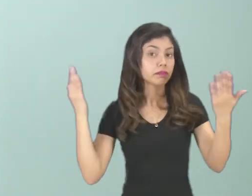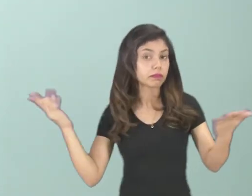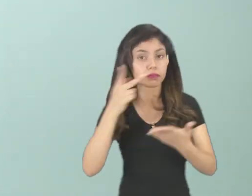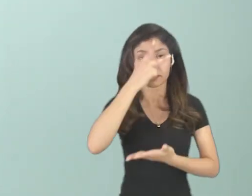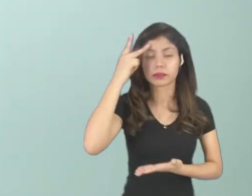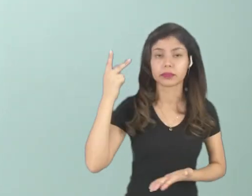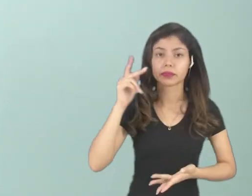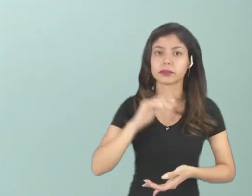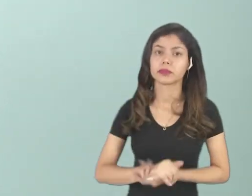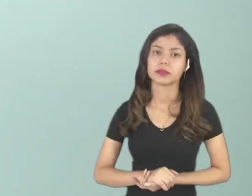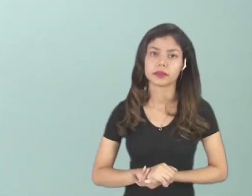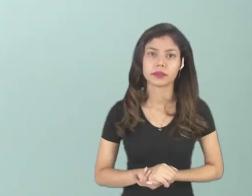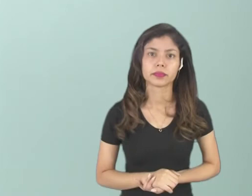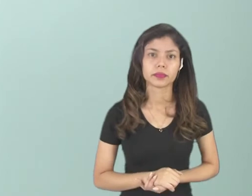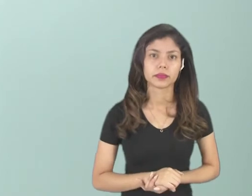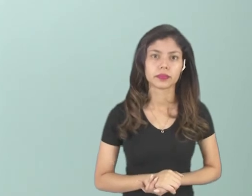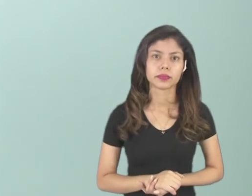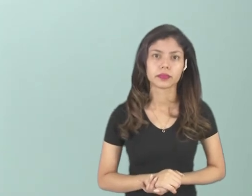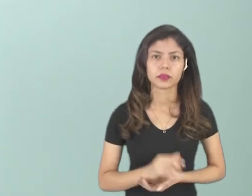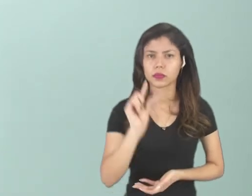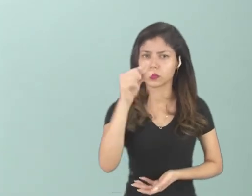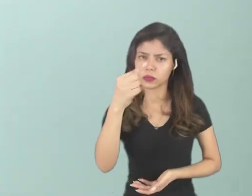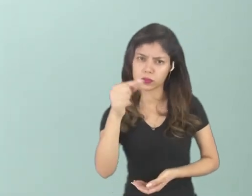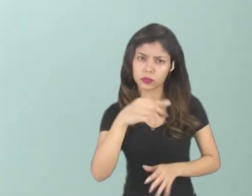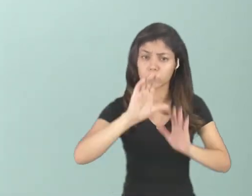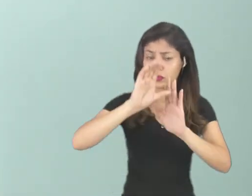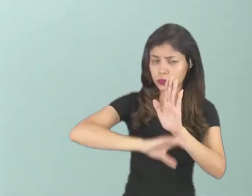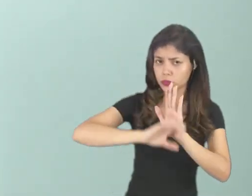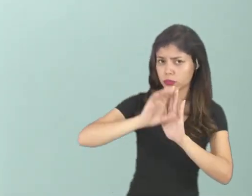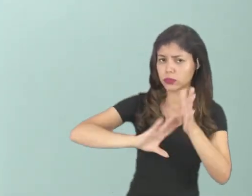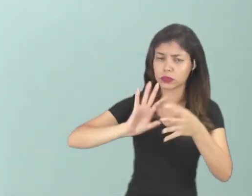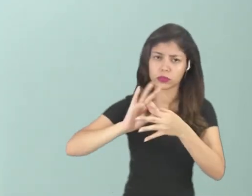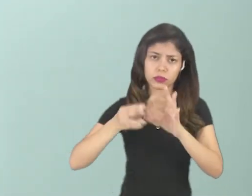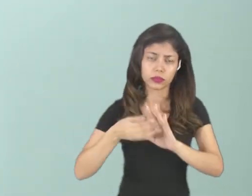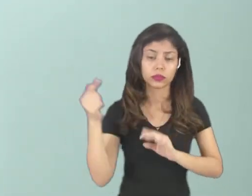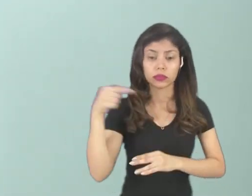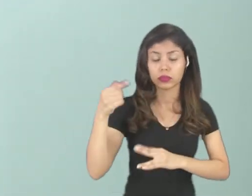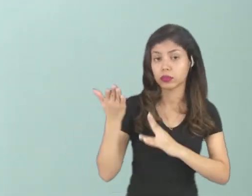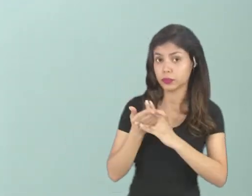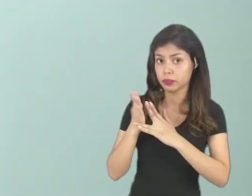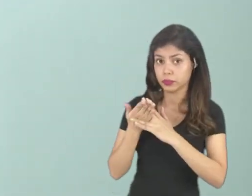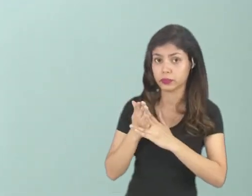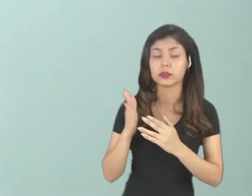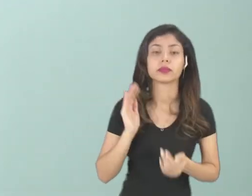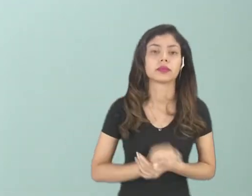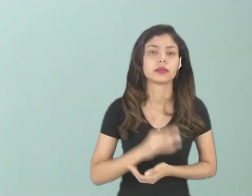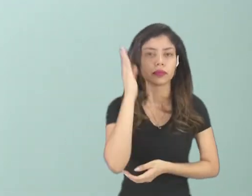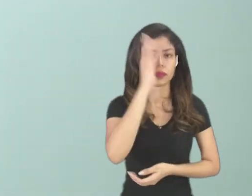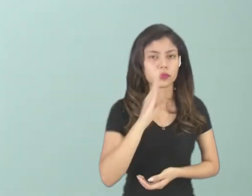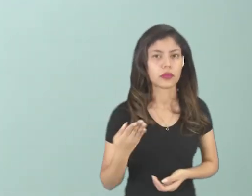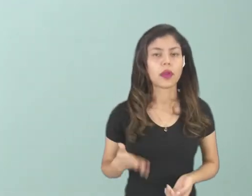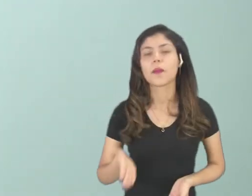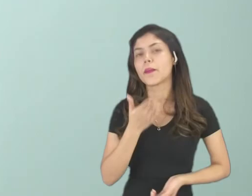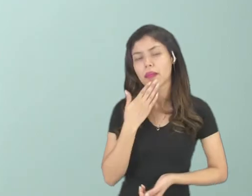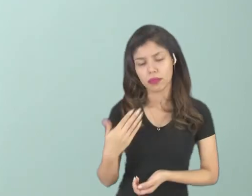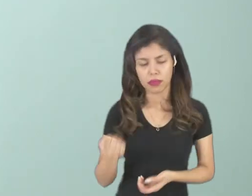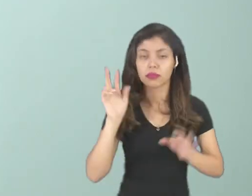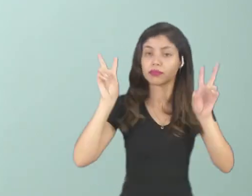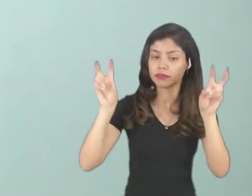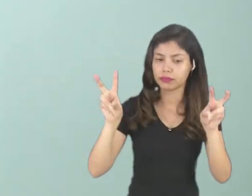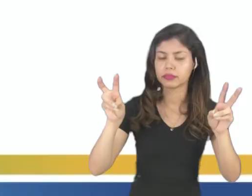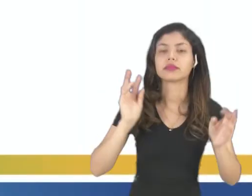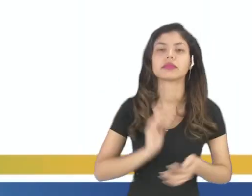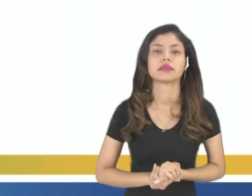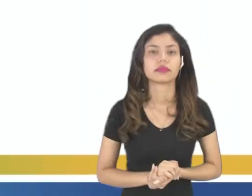pessoal, esse foi um pouco do contexto do Barroco aqui no Brasil. Para você se apropriar melhor desse